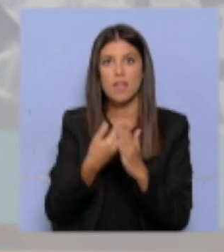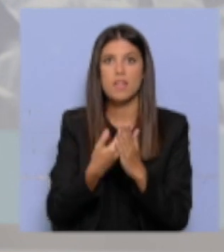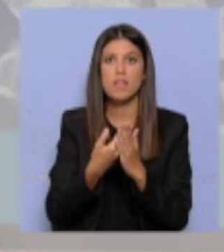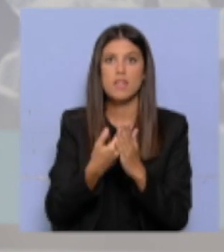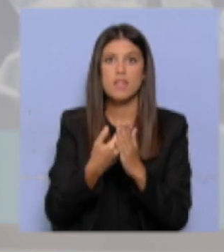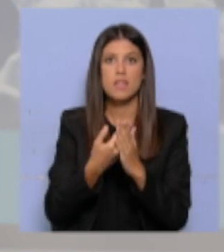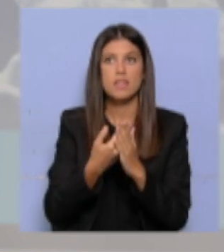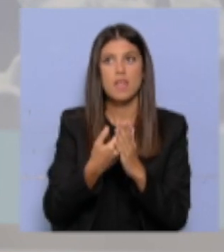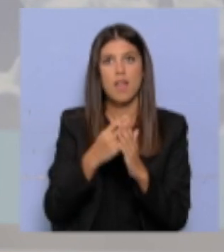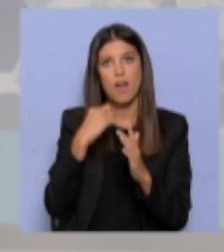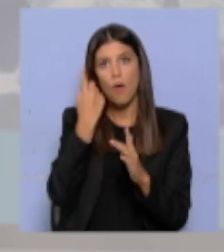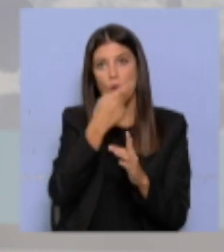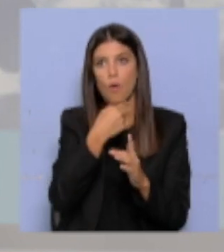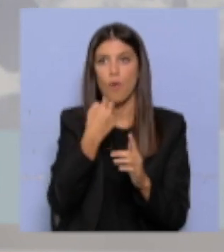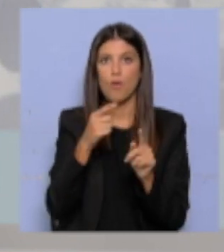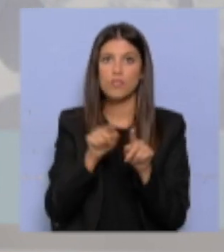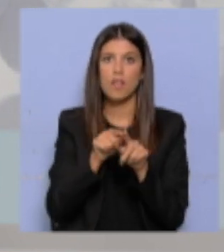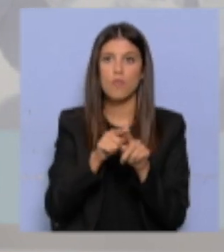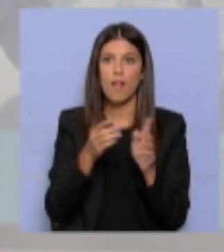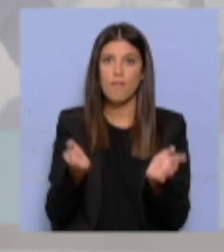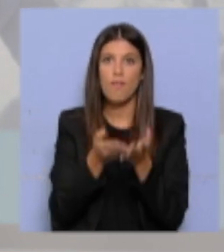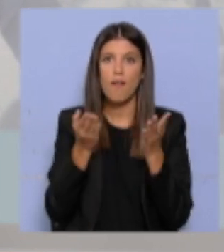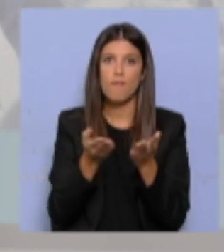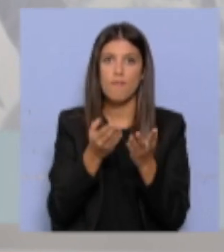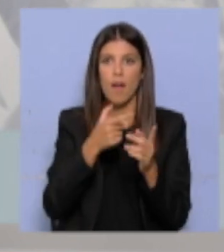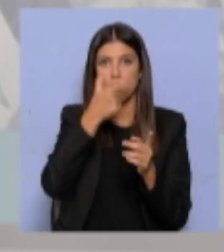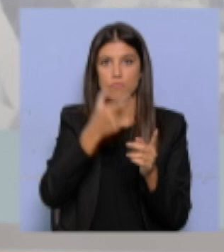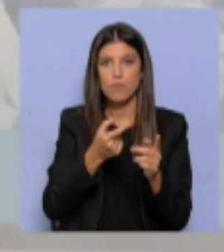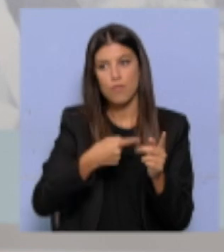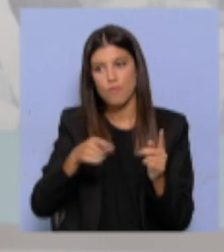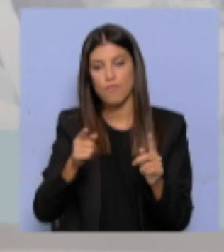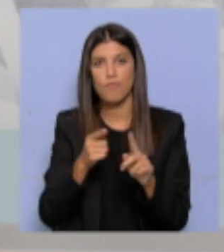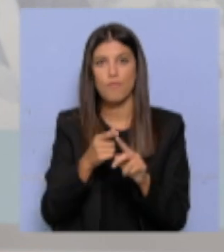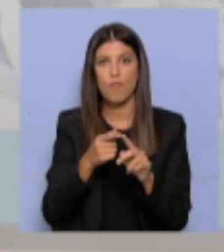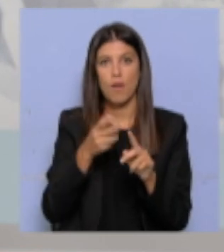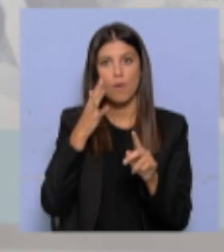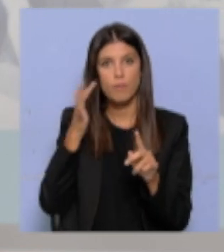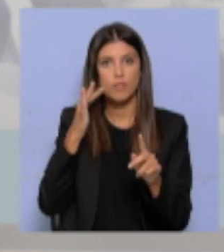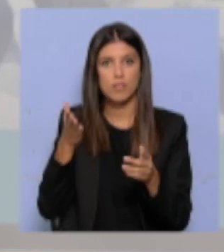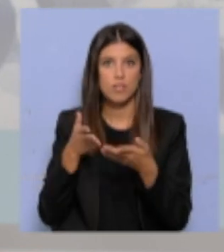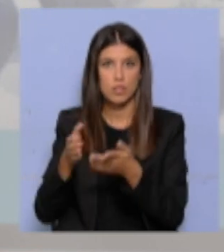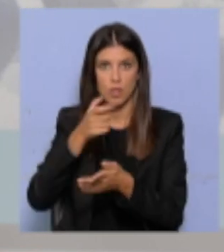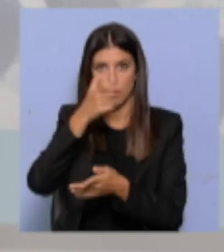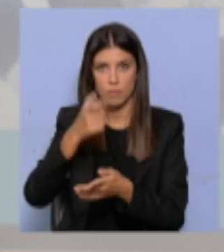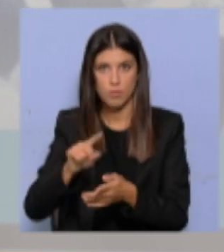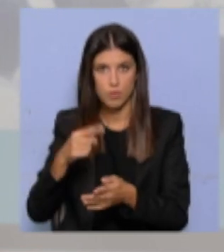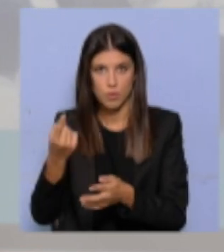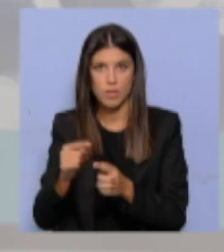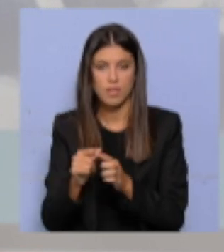missionária. Sim, eu diria até que agora, no tempo em que estamos a viver, que é um tempo muito